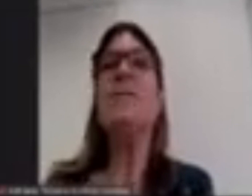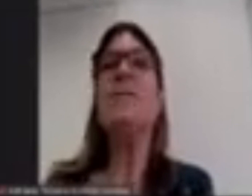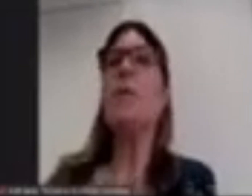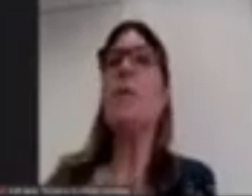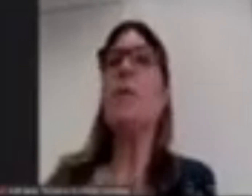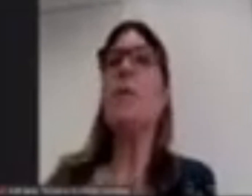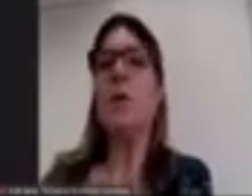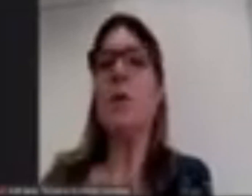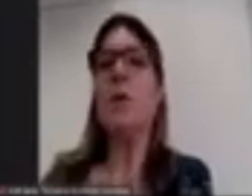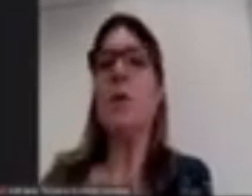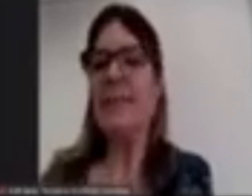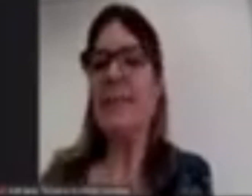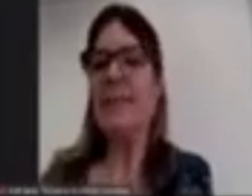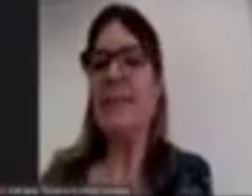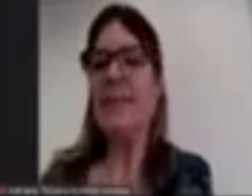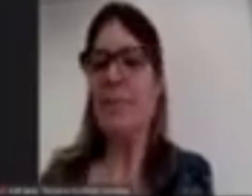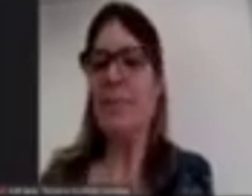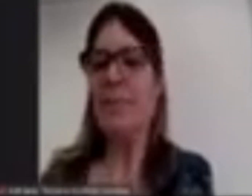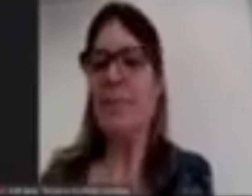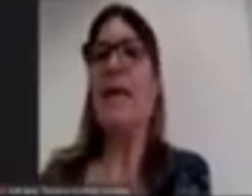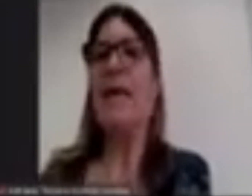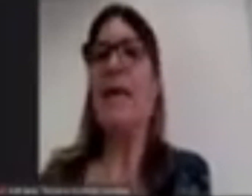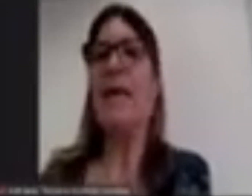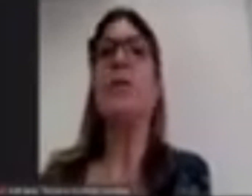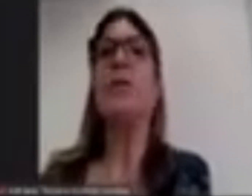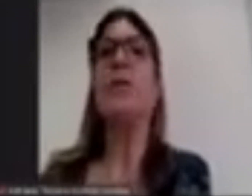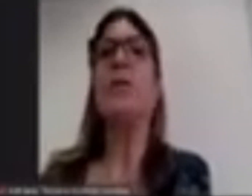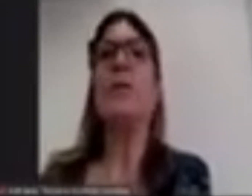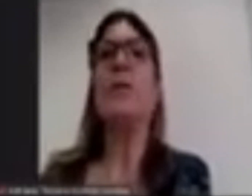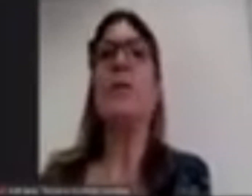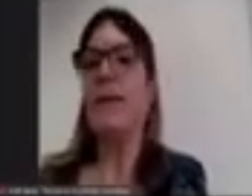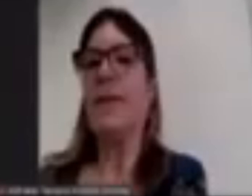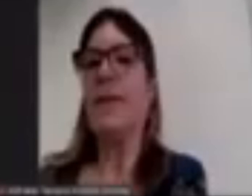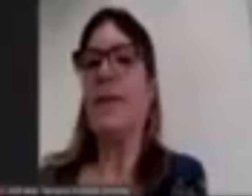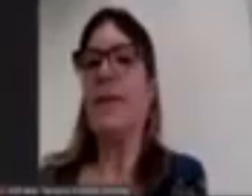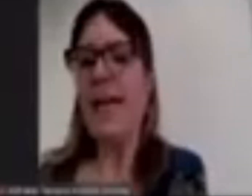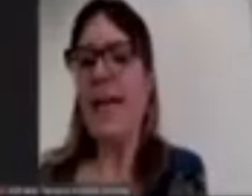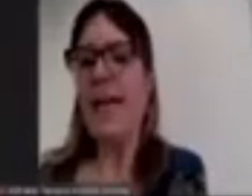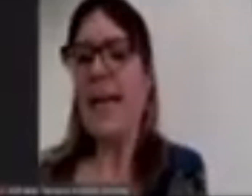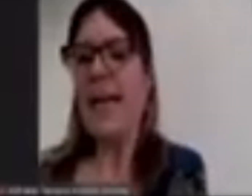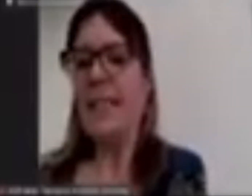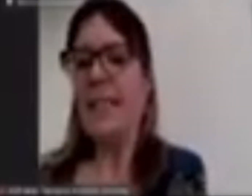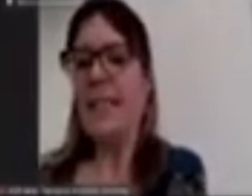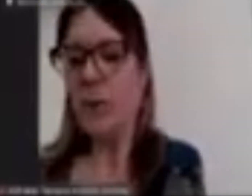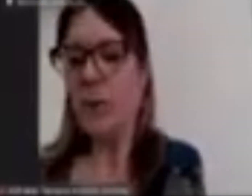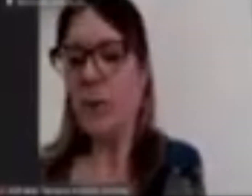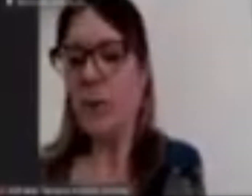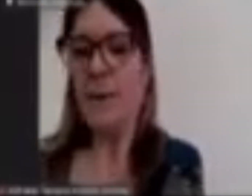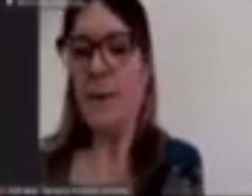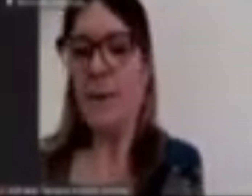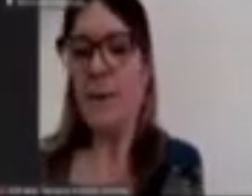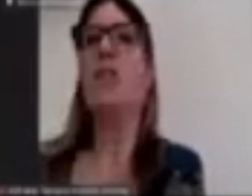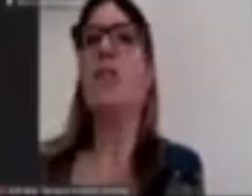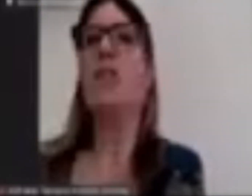falar um pouco hoje sobre avaliação de desempenho, tá? É um processo que vai iniciar e elas têm algumas novidades para